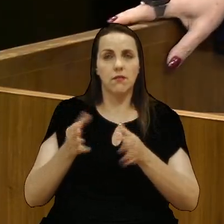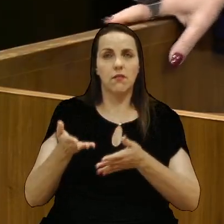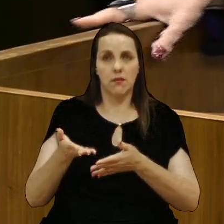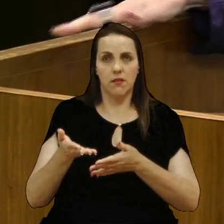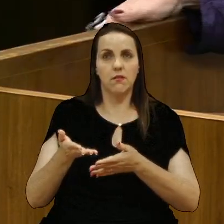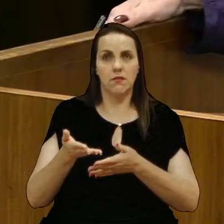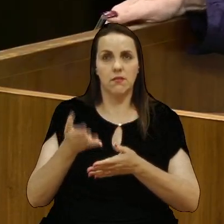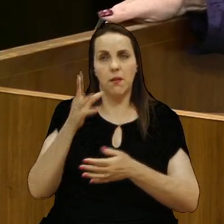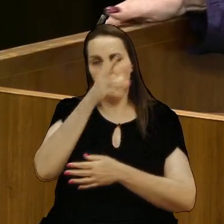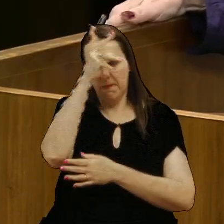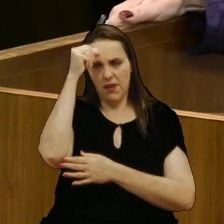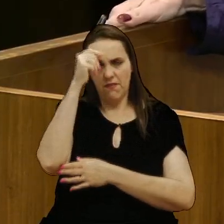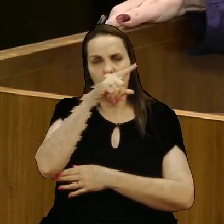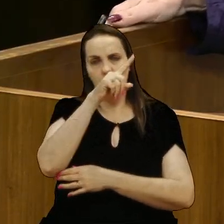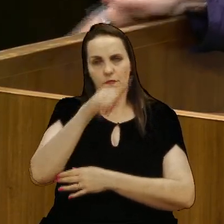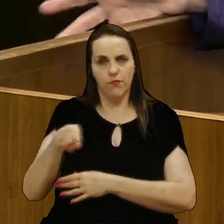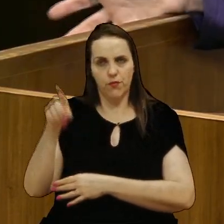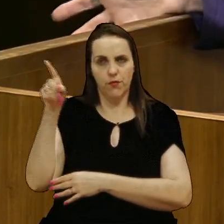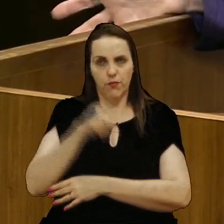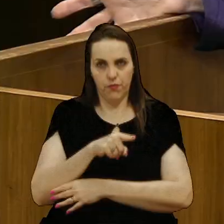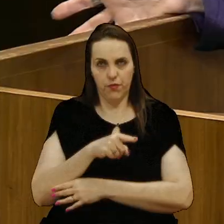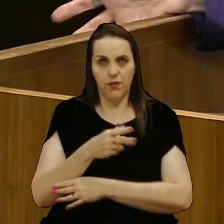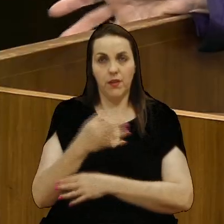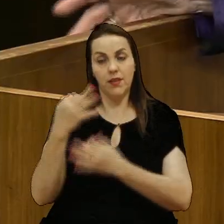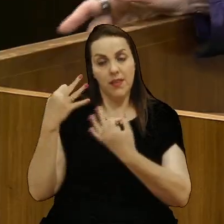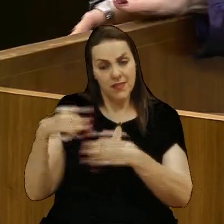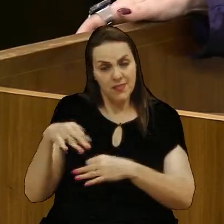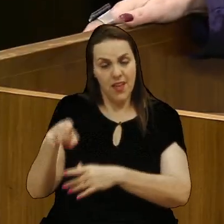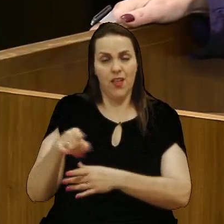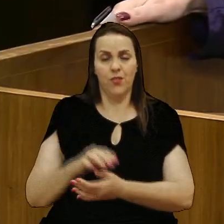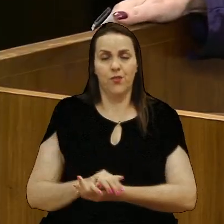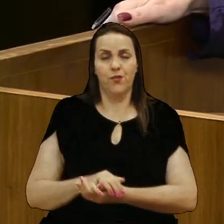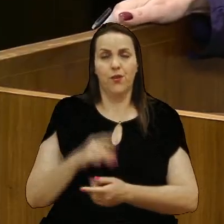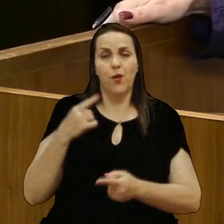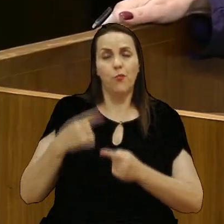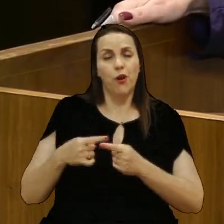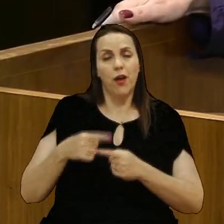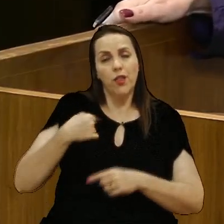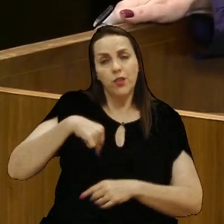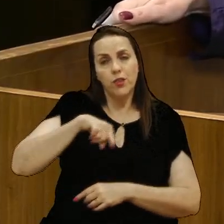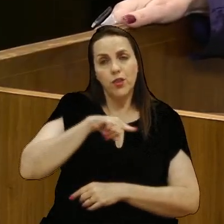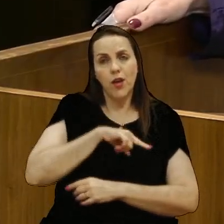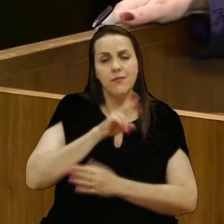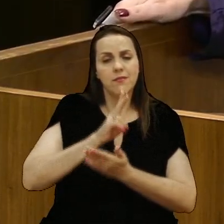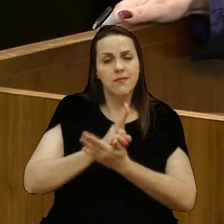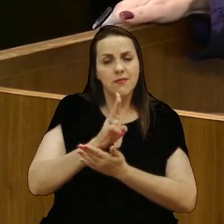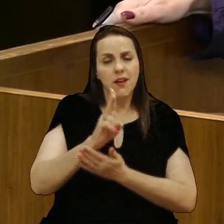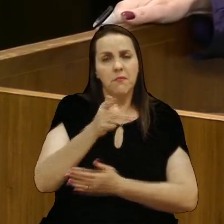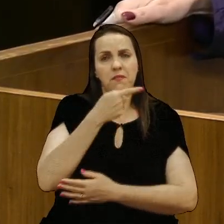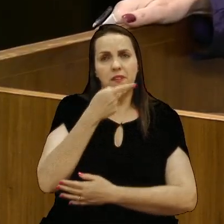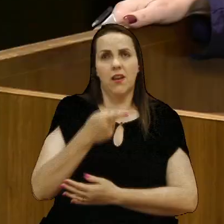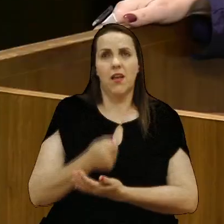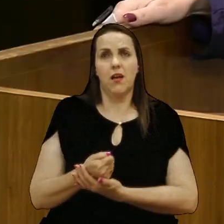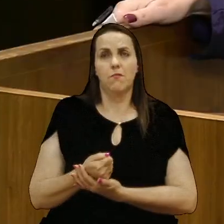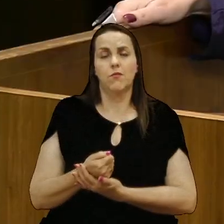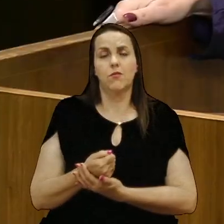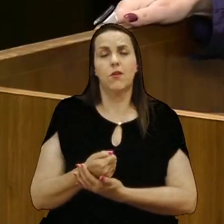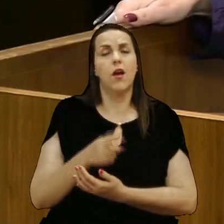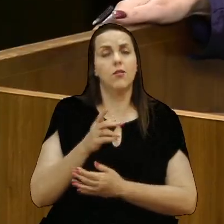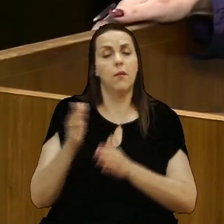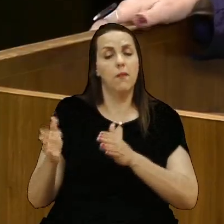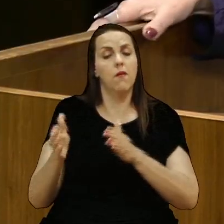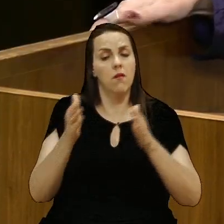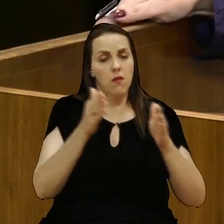o prefeito vetará. E ele está certo em vetar, porque nós sempre dissemos isso. Nós somos